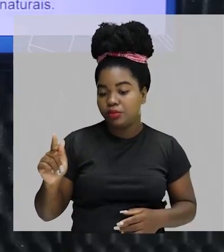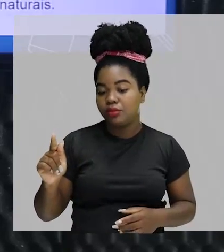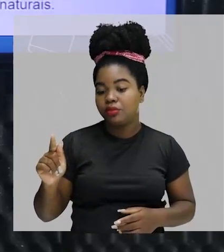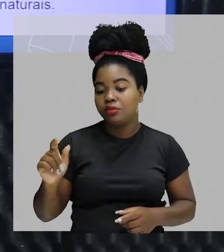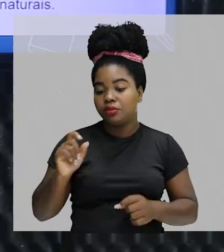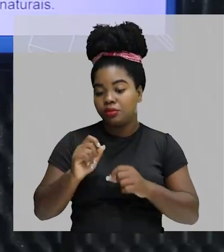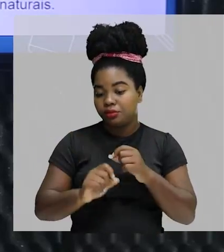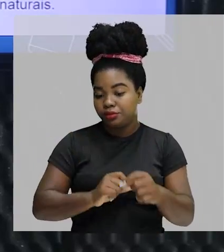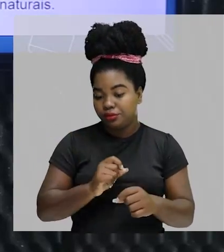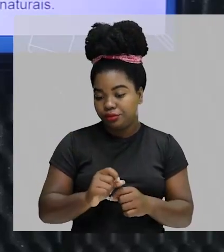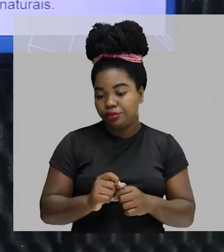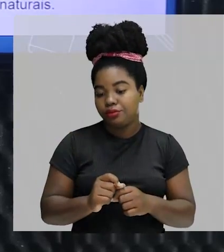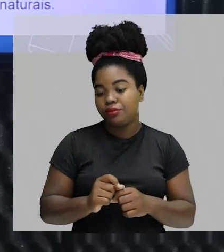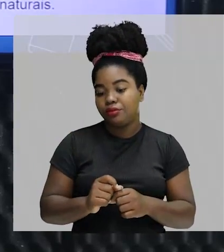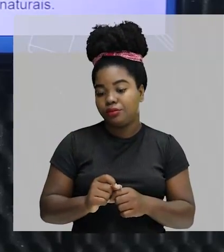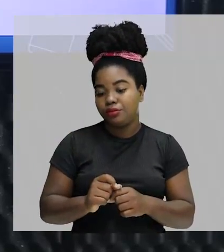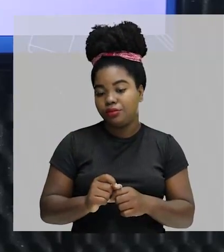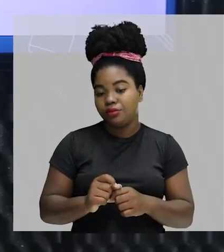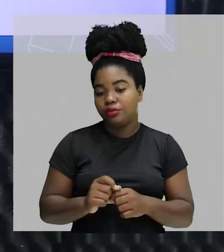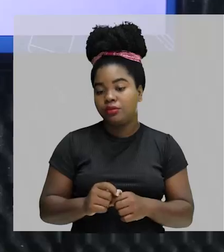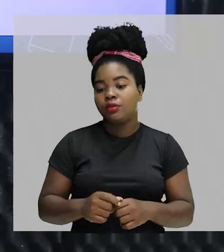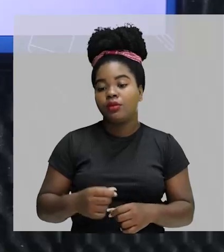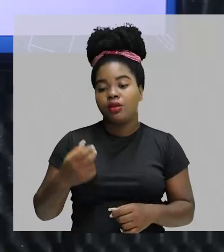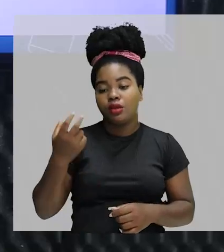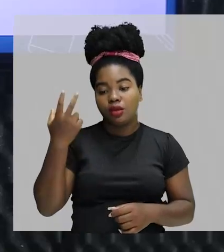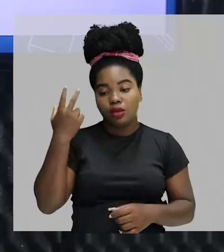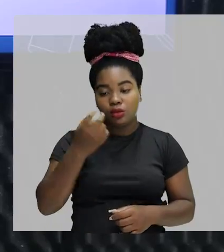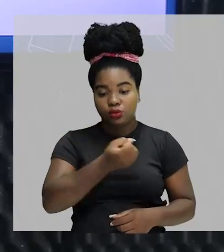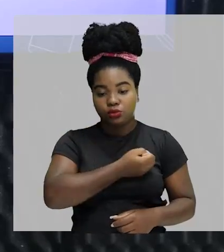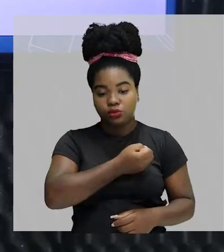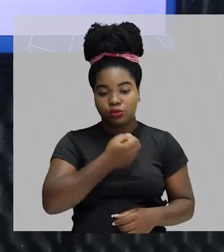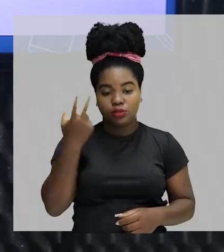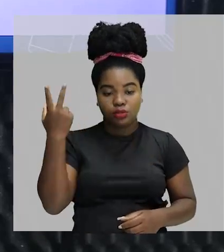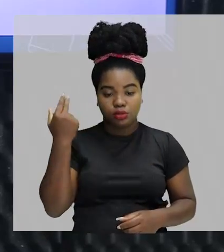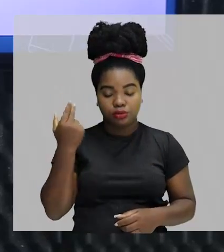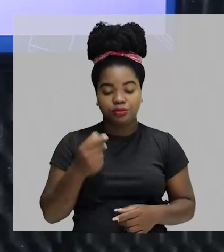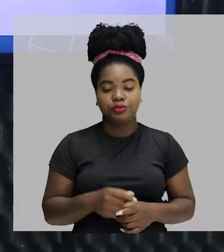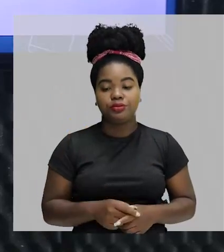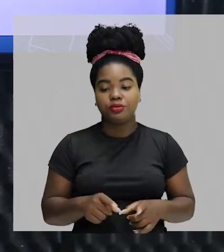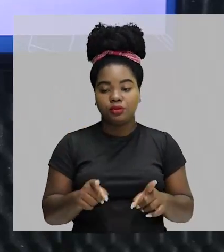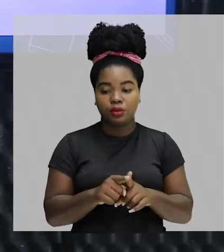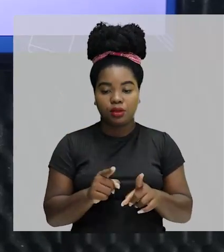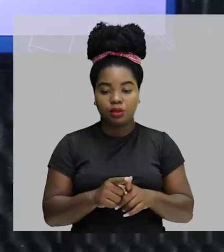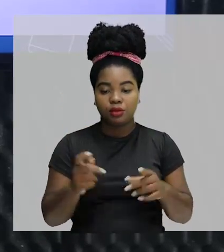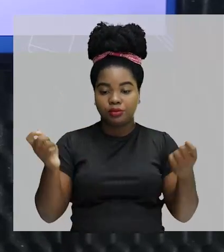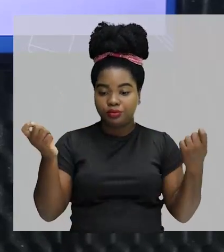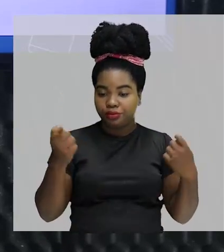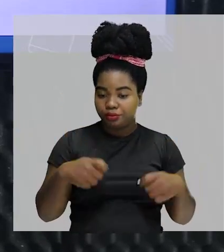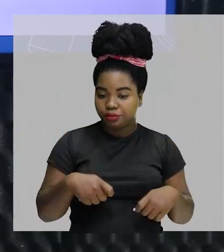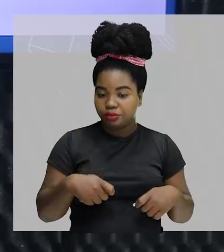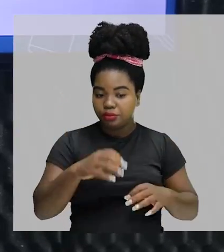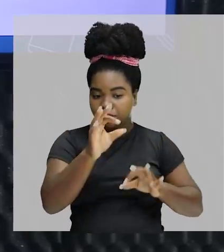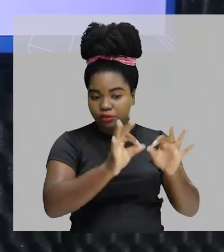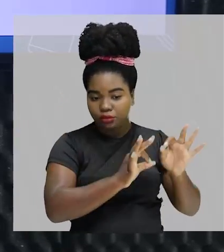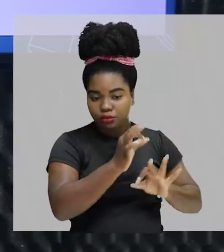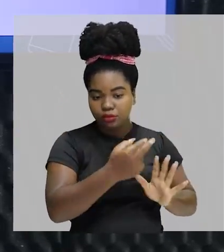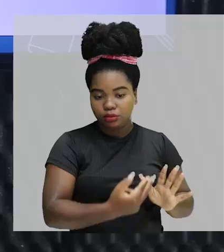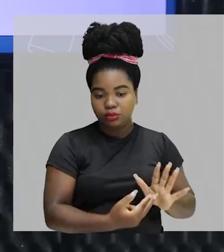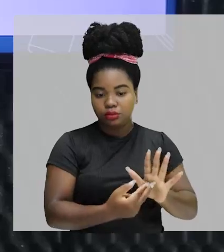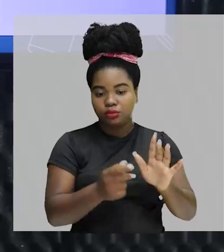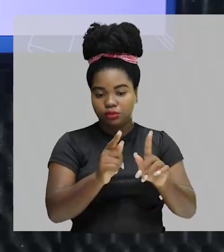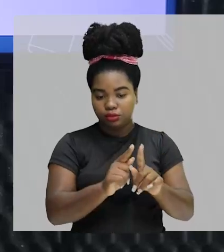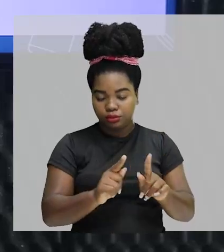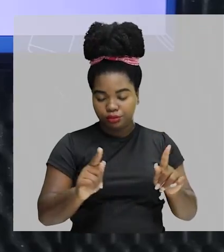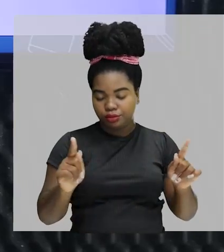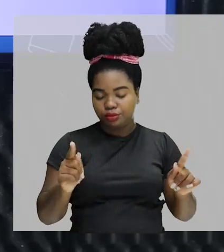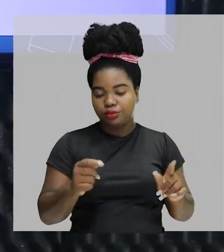é justamente o conjunto dos números naturais, tá? E a gente também pode, né, fazer a construção, a representação